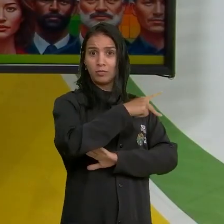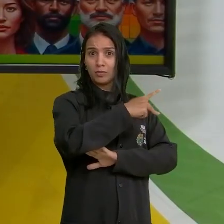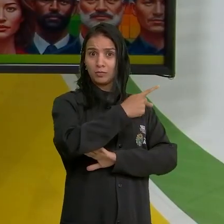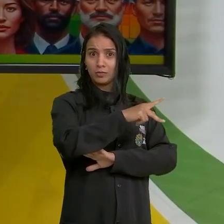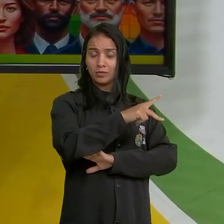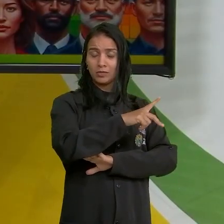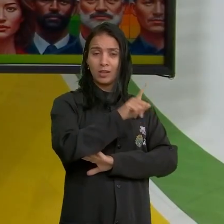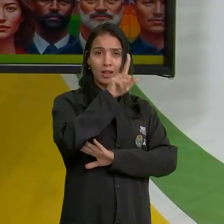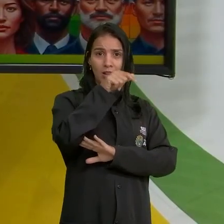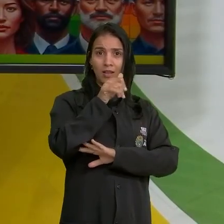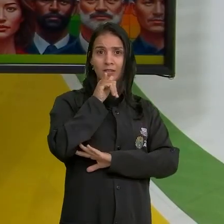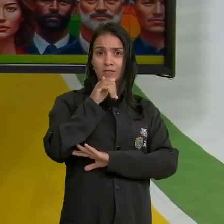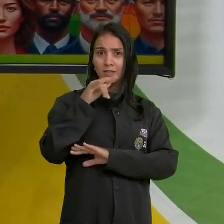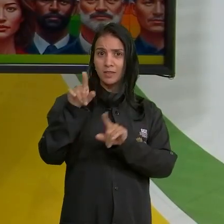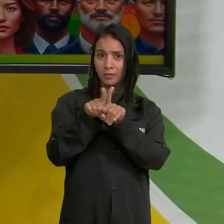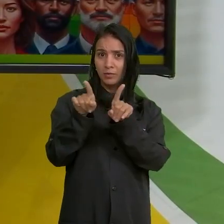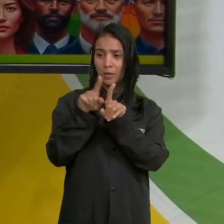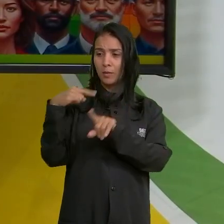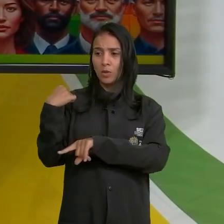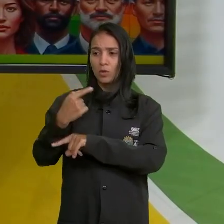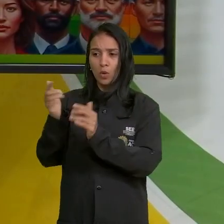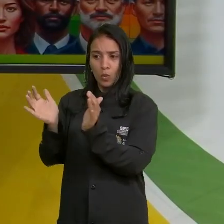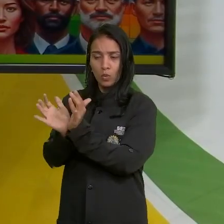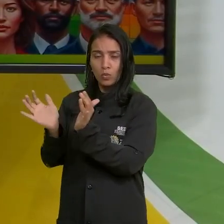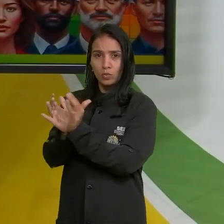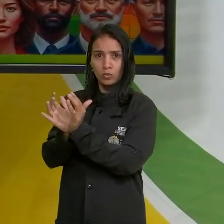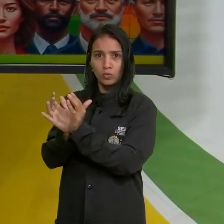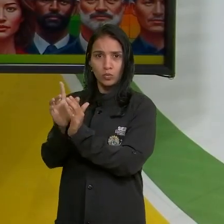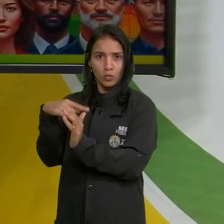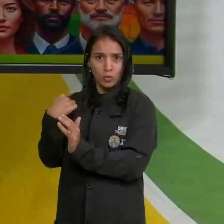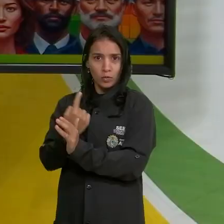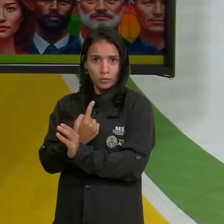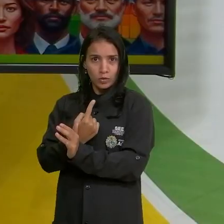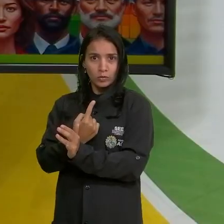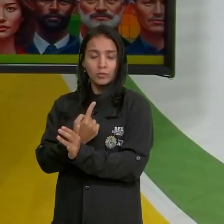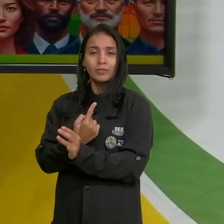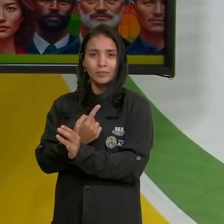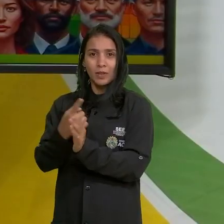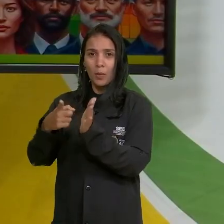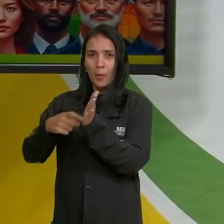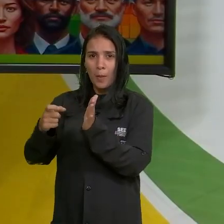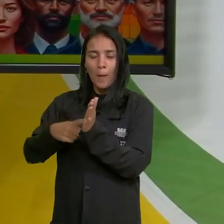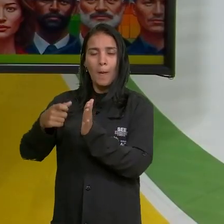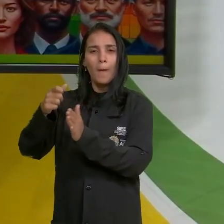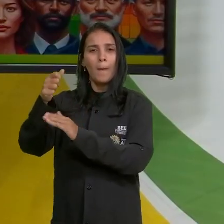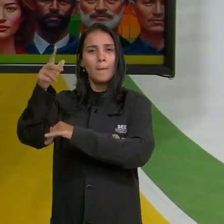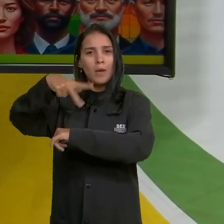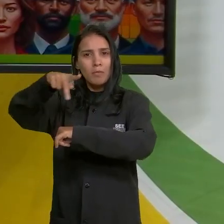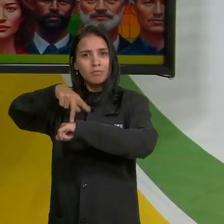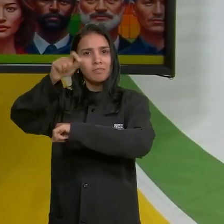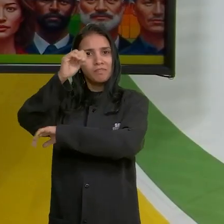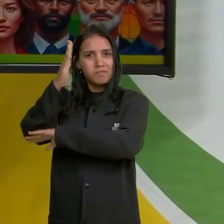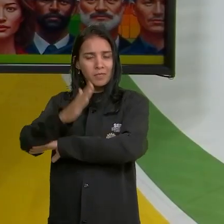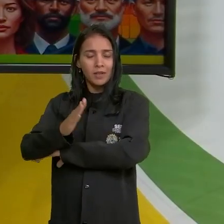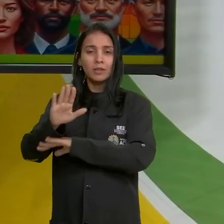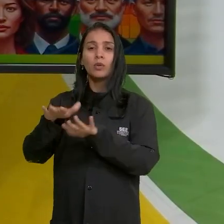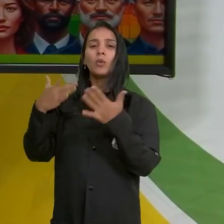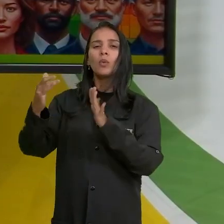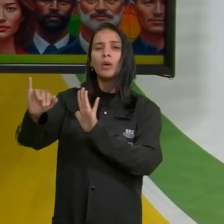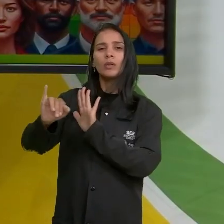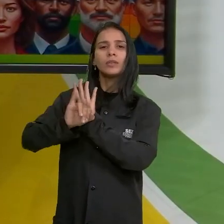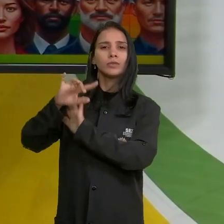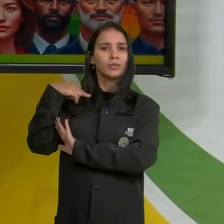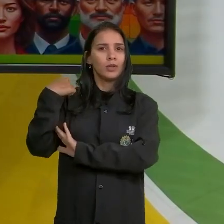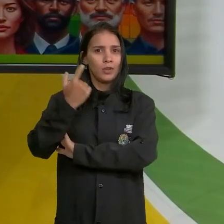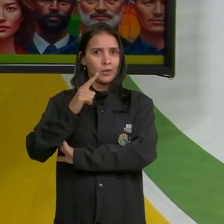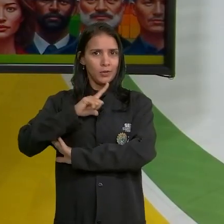nossa sociedade. Nós temos a nossa identidade, nós somos brasileiros. Qual é a identidade? Quais